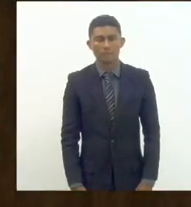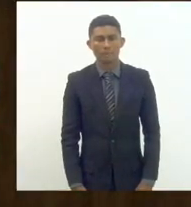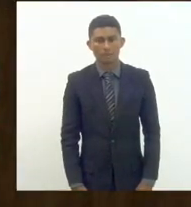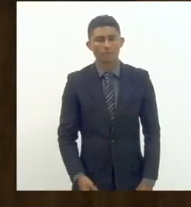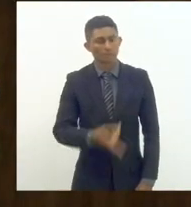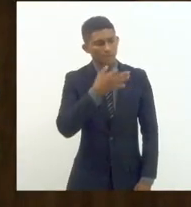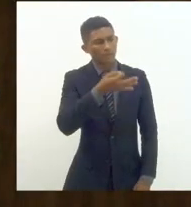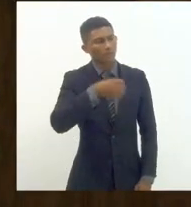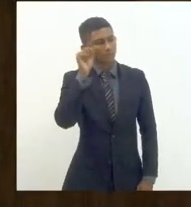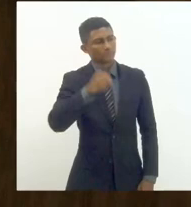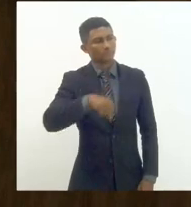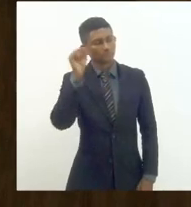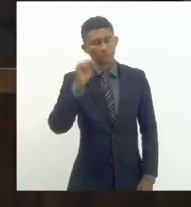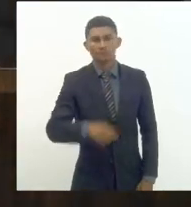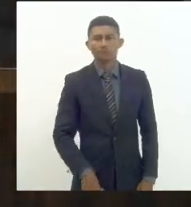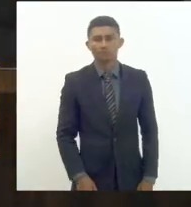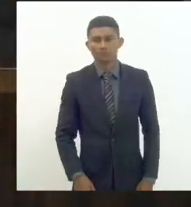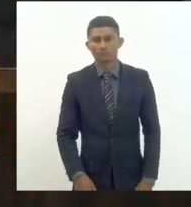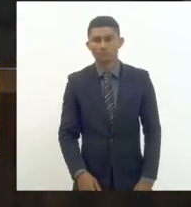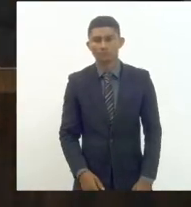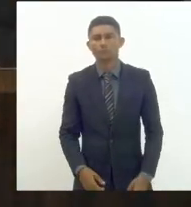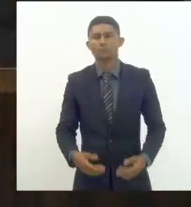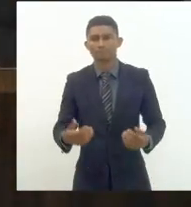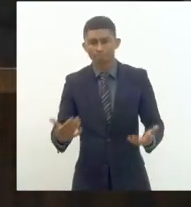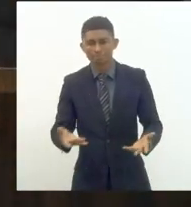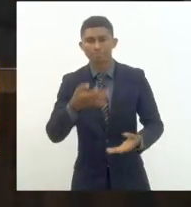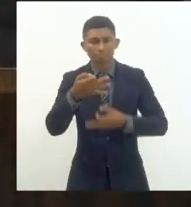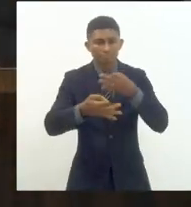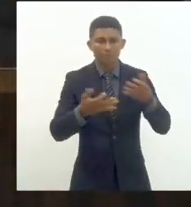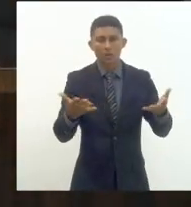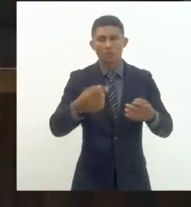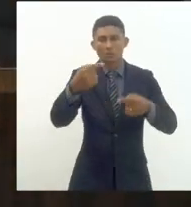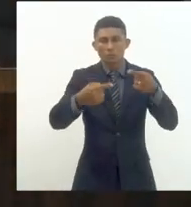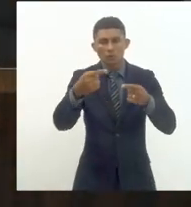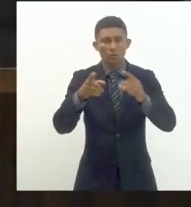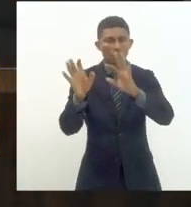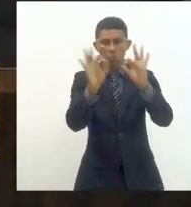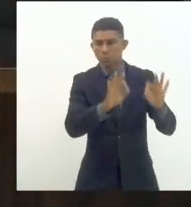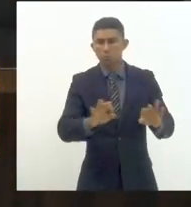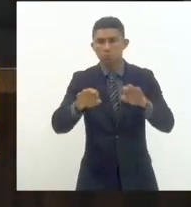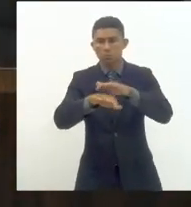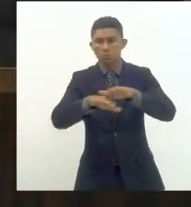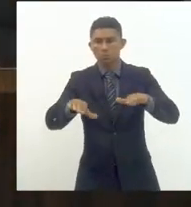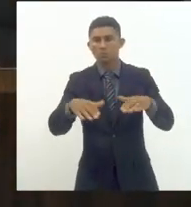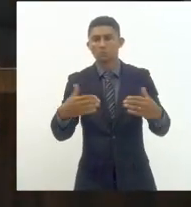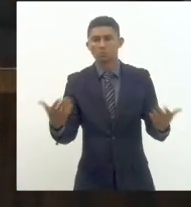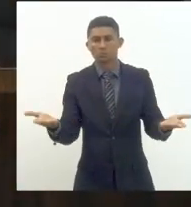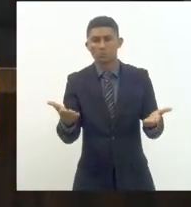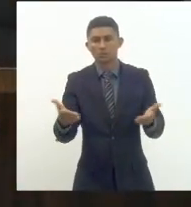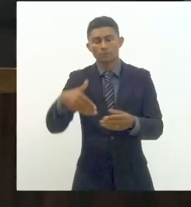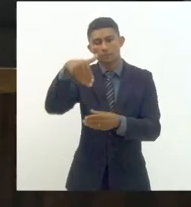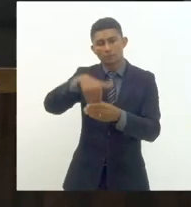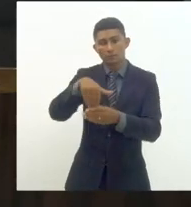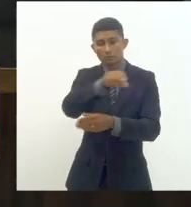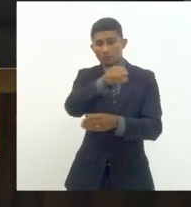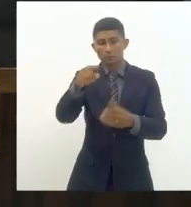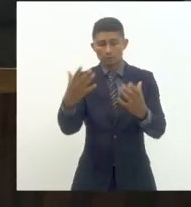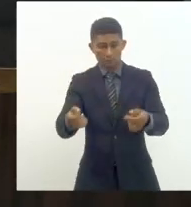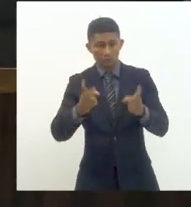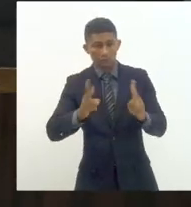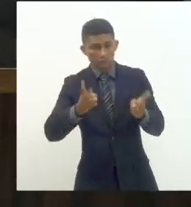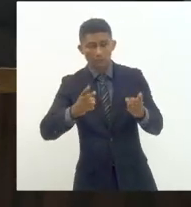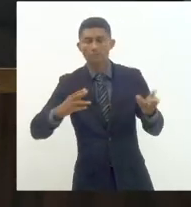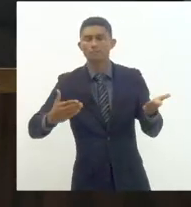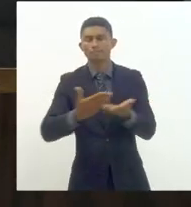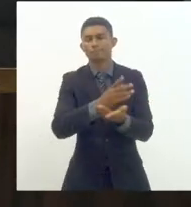Parecer favorável, presidente. Os pareceres emitidos em discussão, não havendo que queira discutir, encerrada a discussão. Em votação, senhores que aprovam, permaneçam como estão,